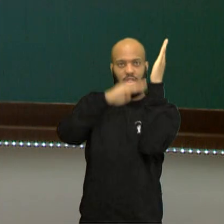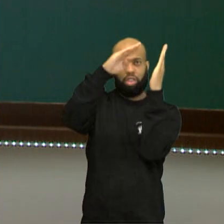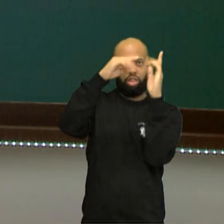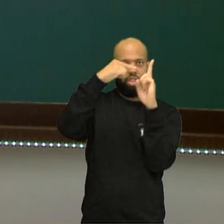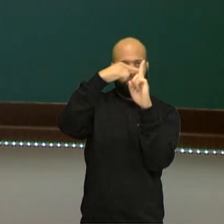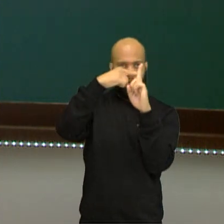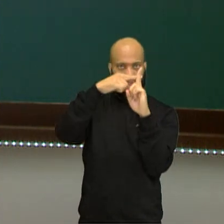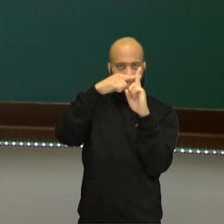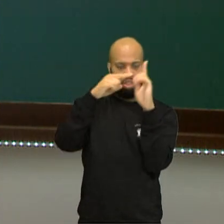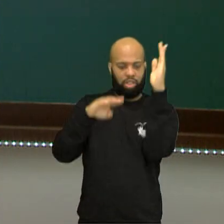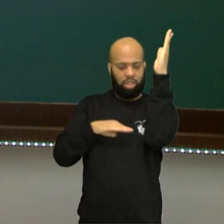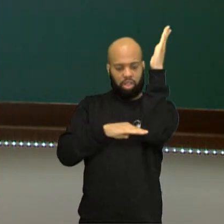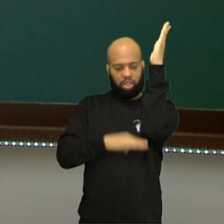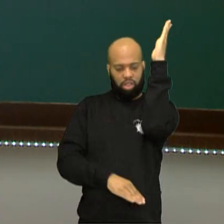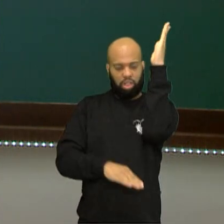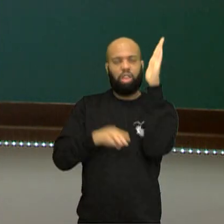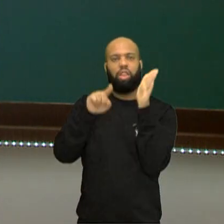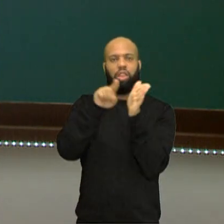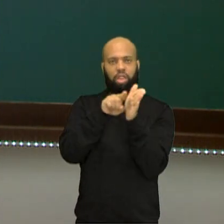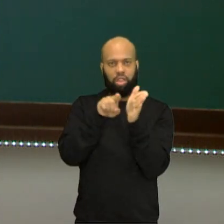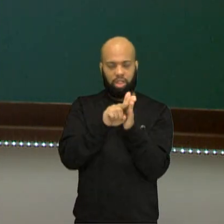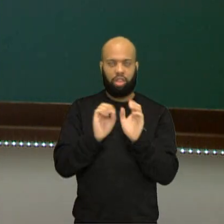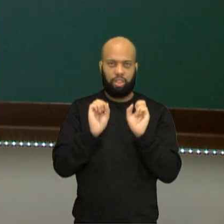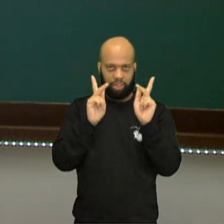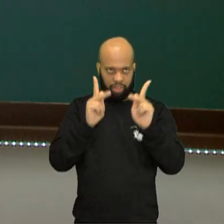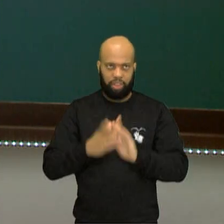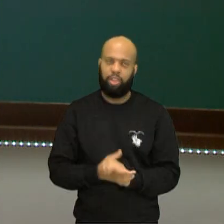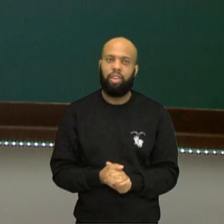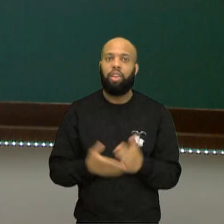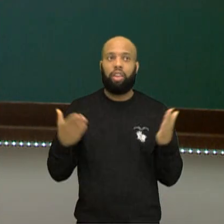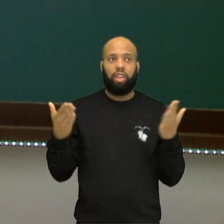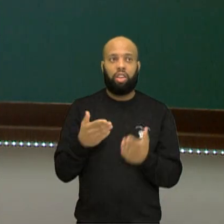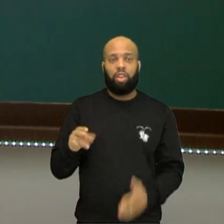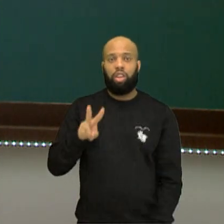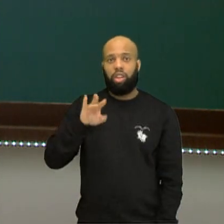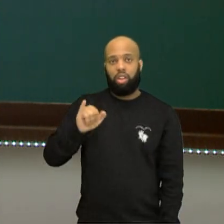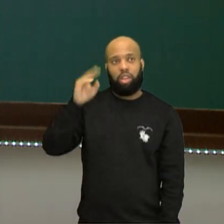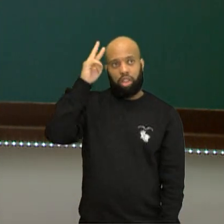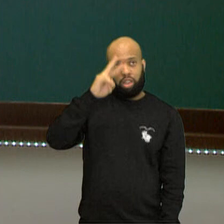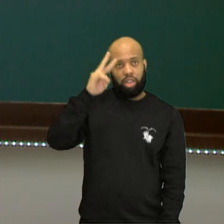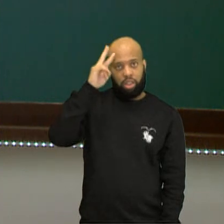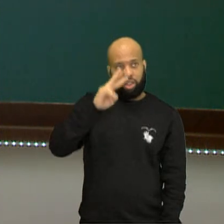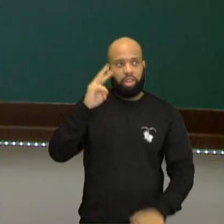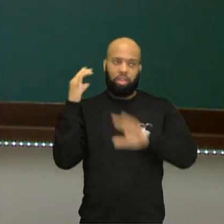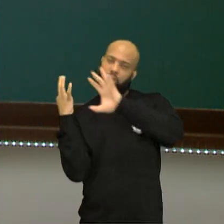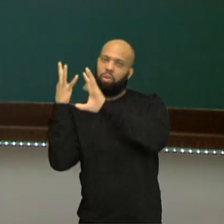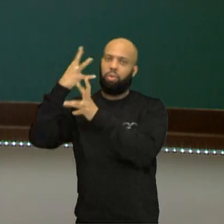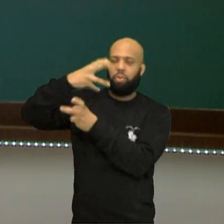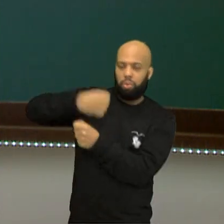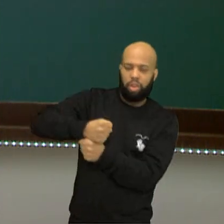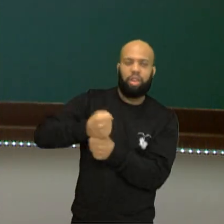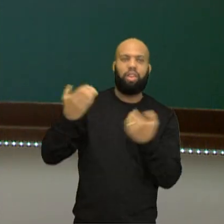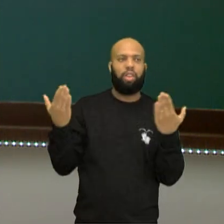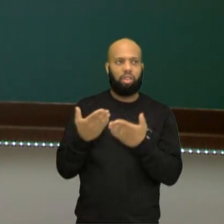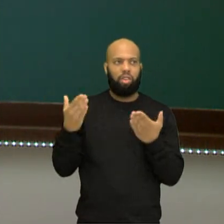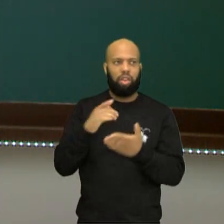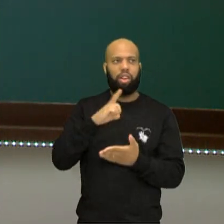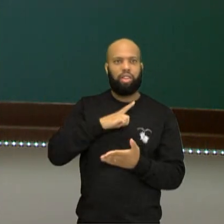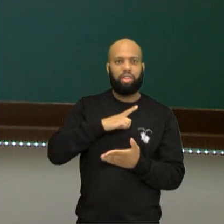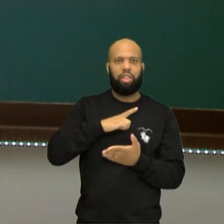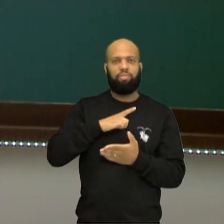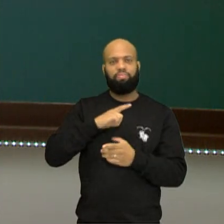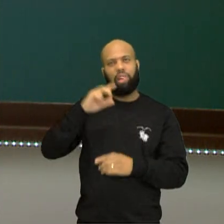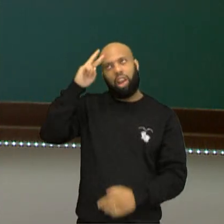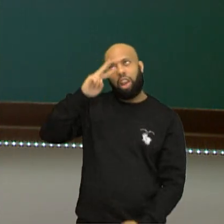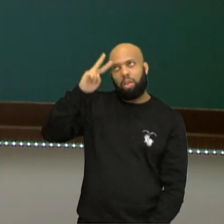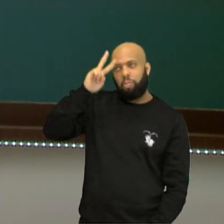baixo valores negativos, tudo bem? Vamos também relembrar, vamos fazer bastante aí um apanhado de revisão